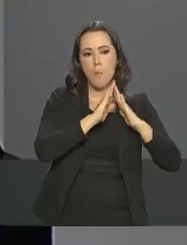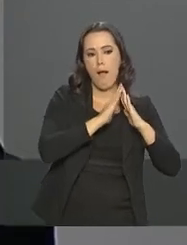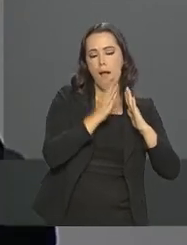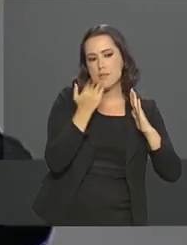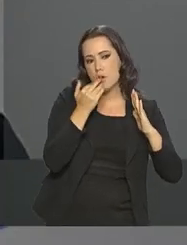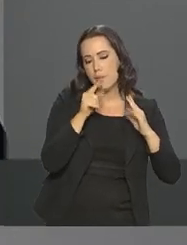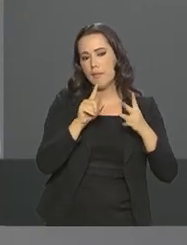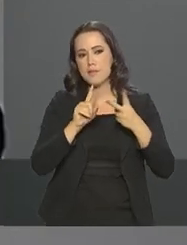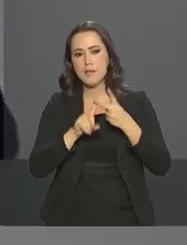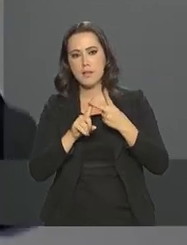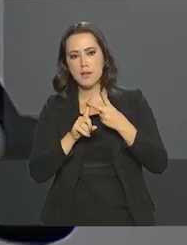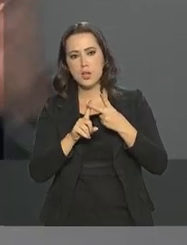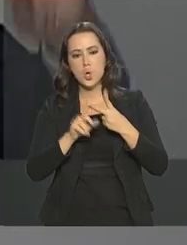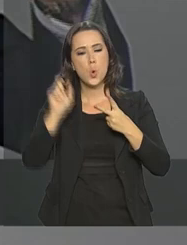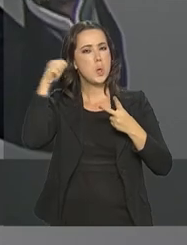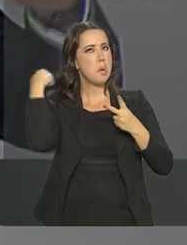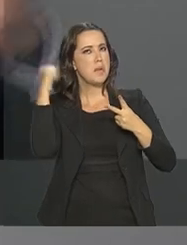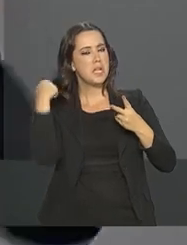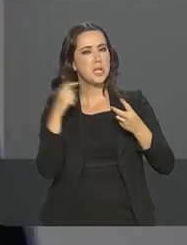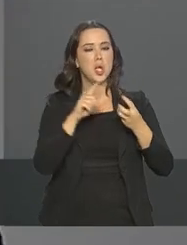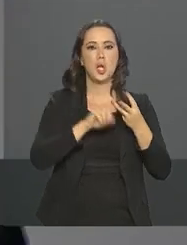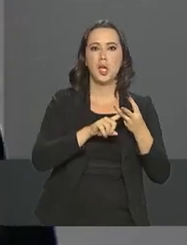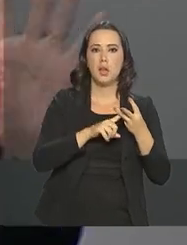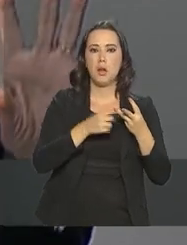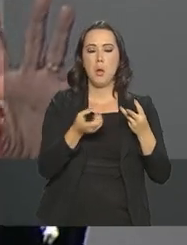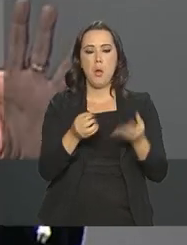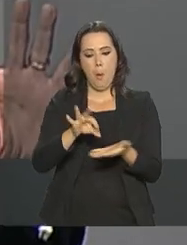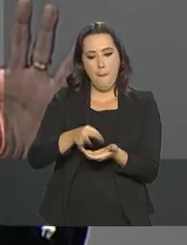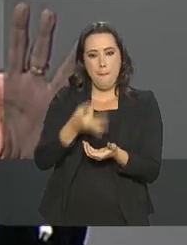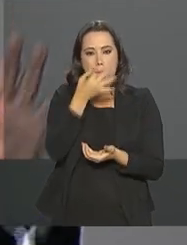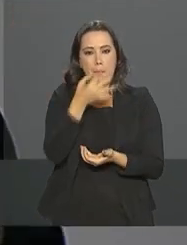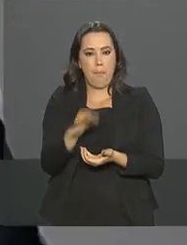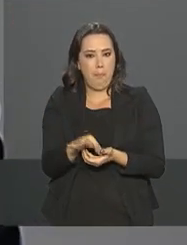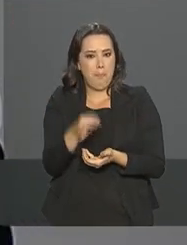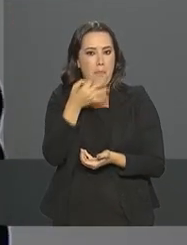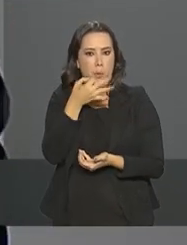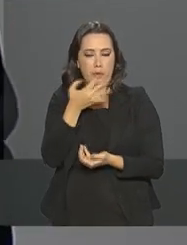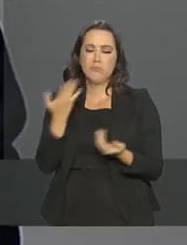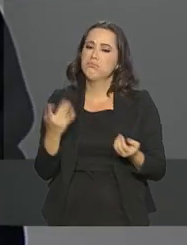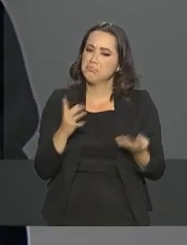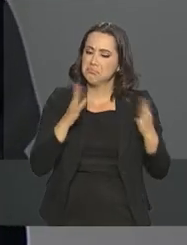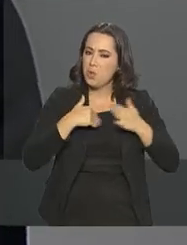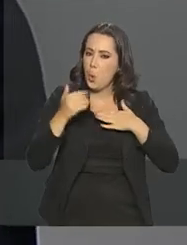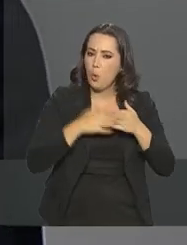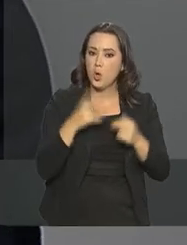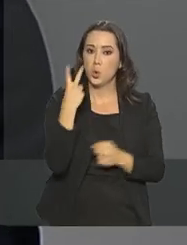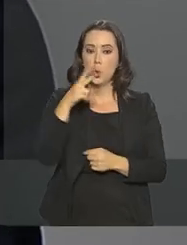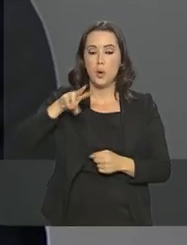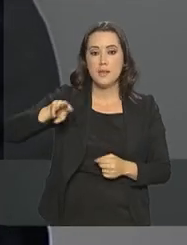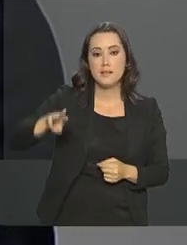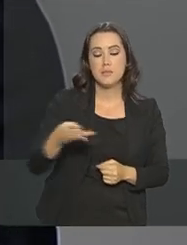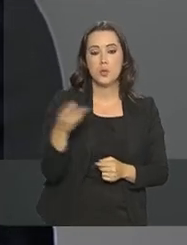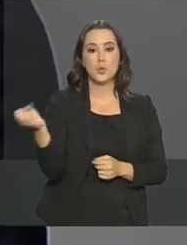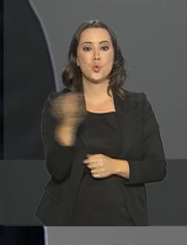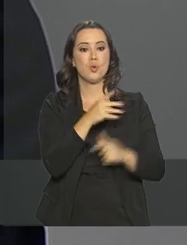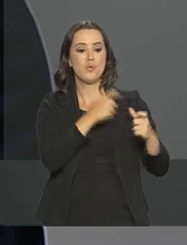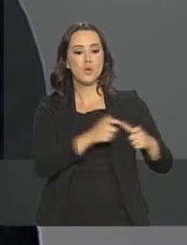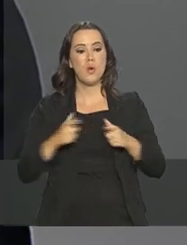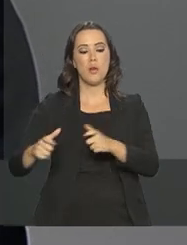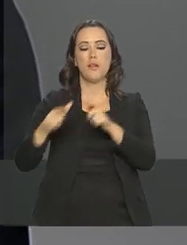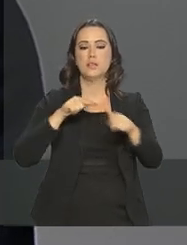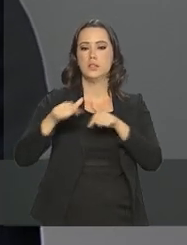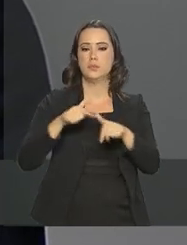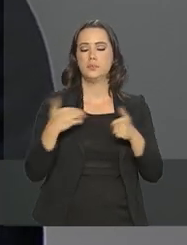alimentação uma cabeleireira em um carrinho de pipoca que fosse 2 milhões de novos postos de